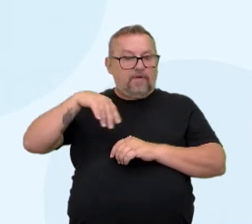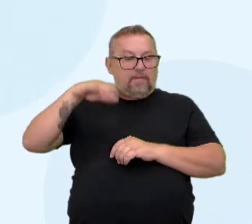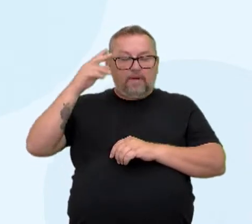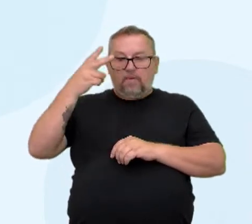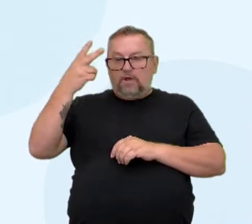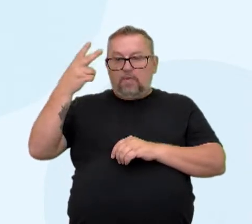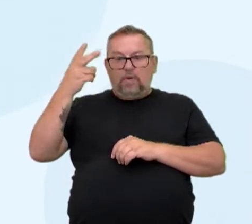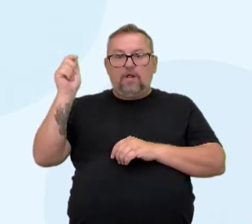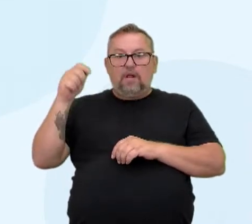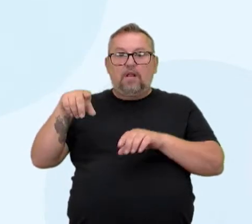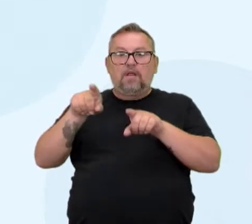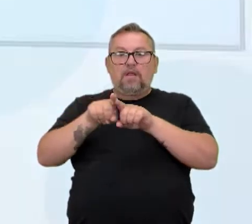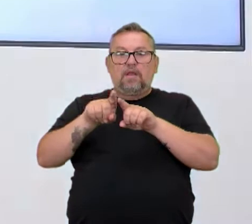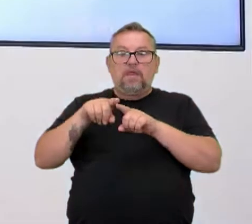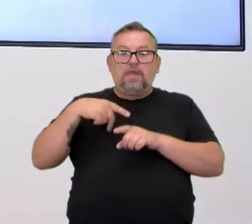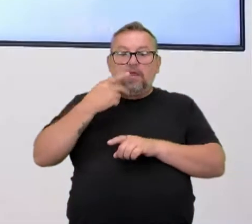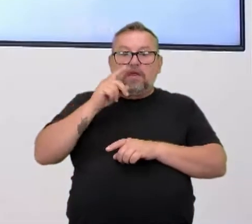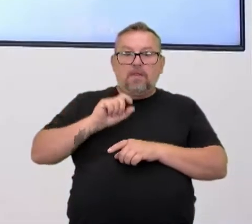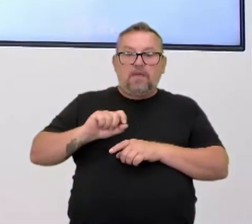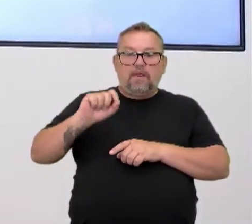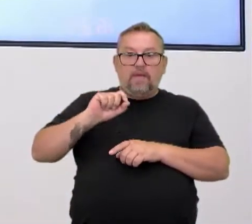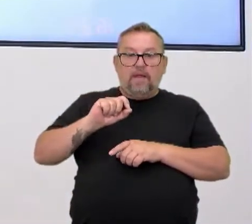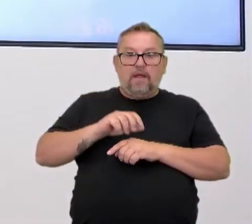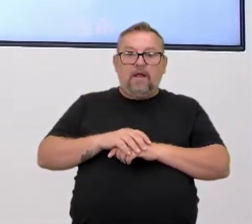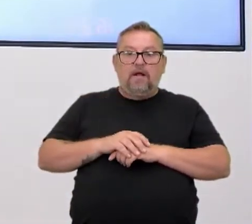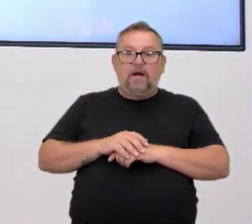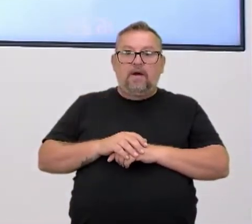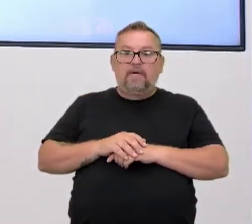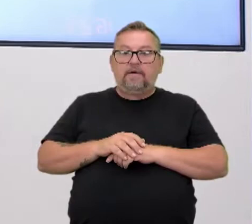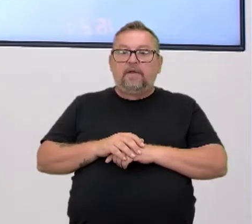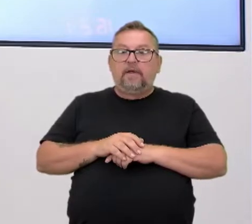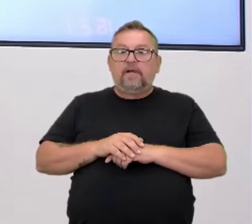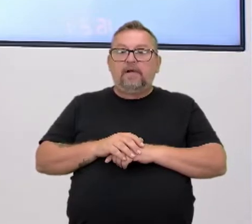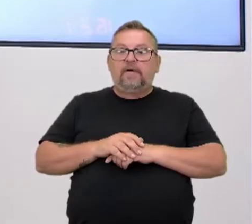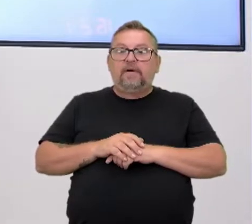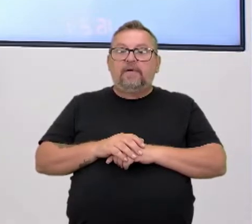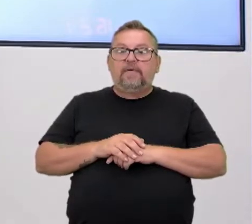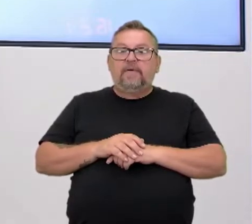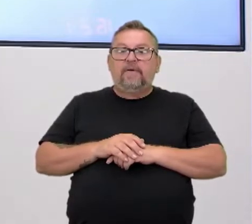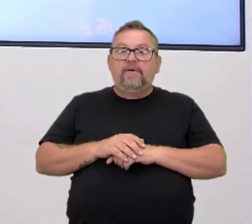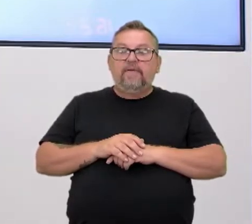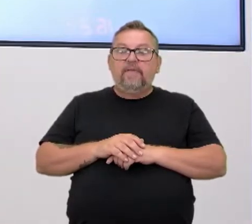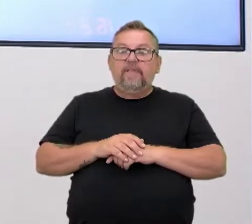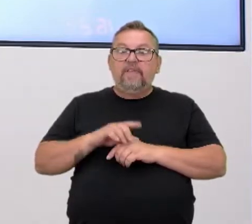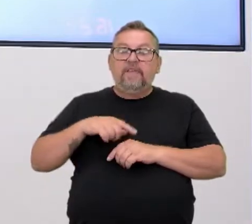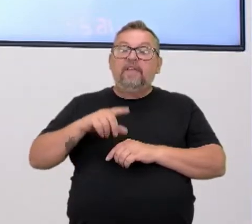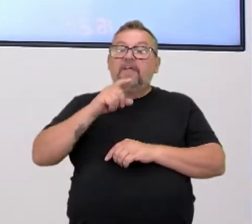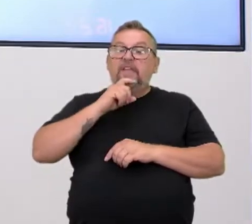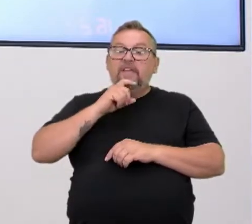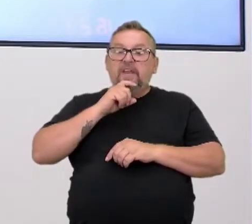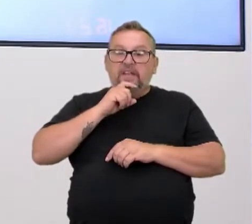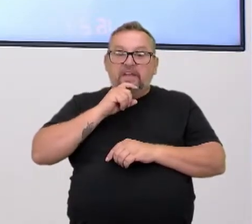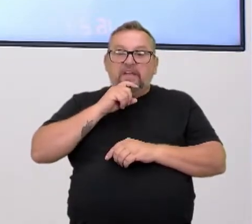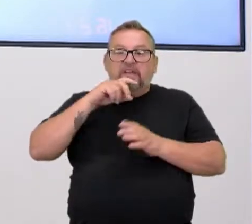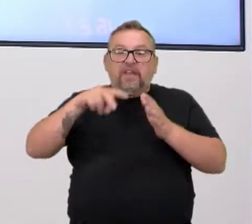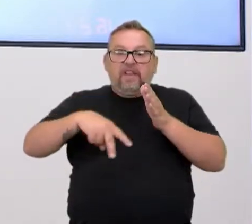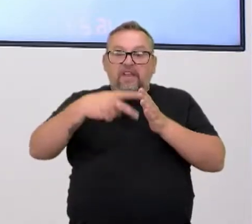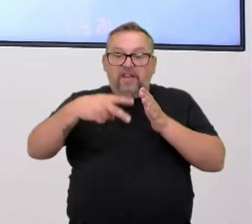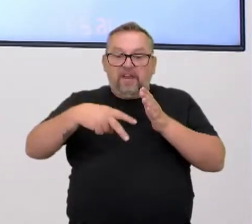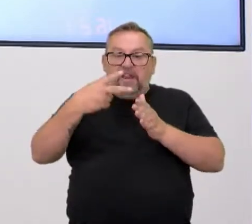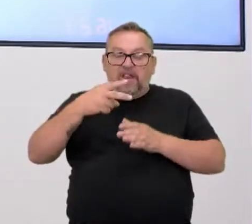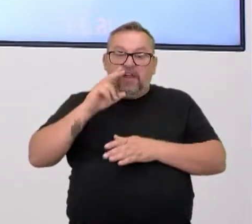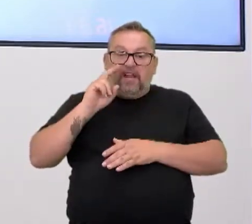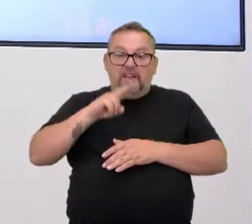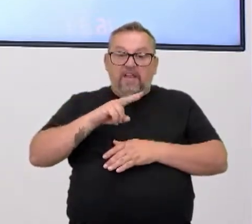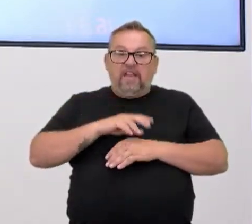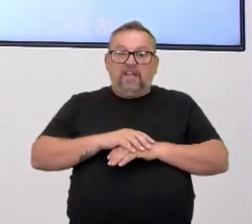2. Então, o que eu chamei aí de ramificação secundária? É o que está aí marcado em verde. Ramificação